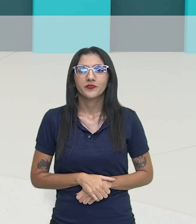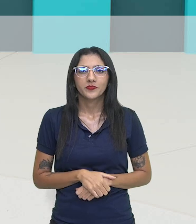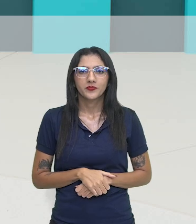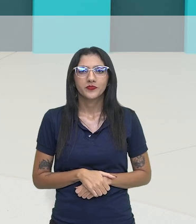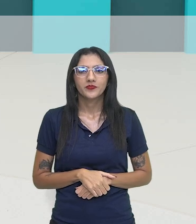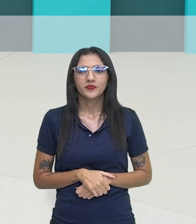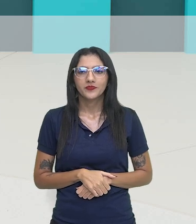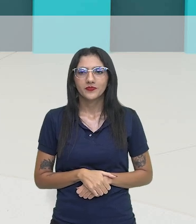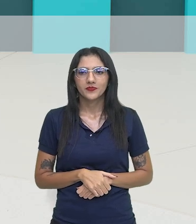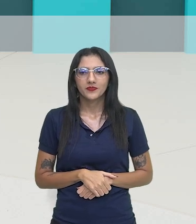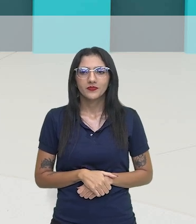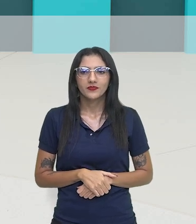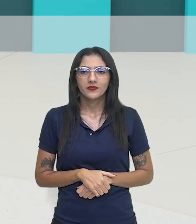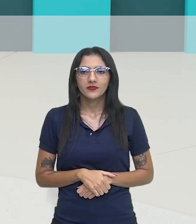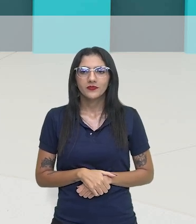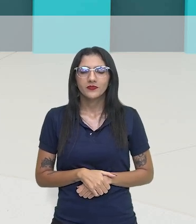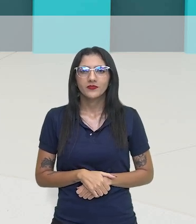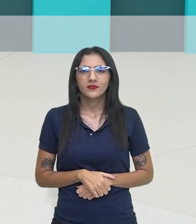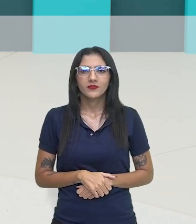tivemos